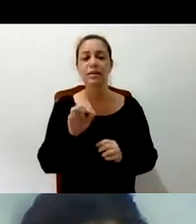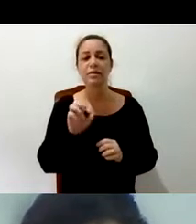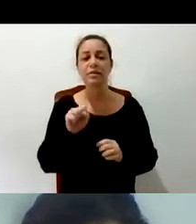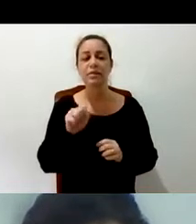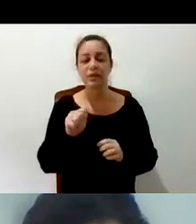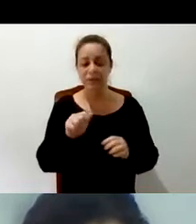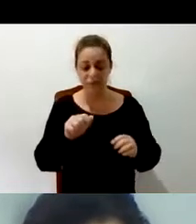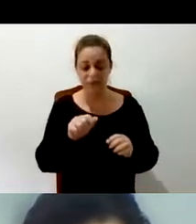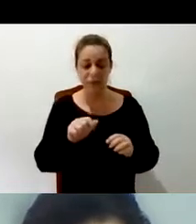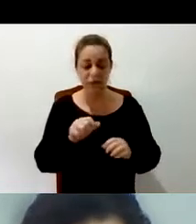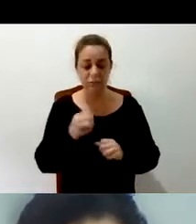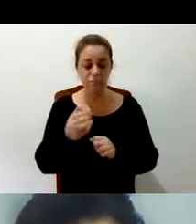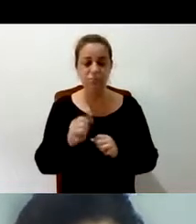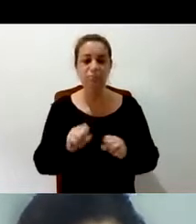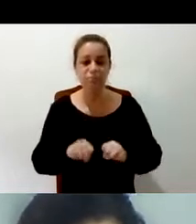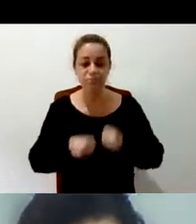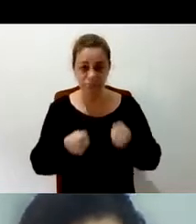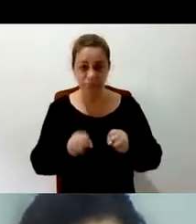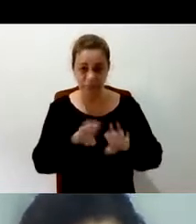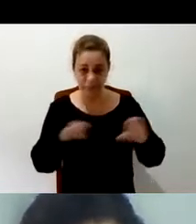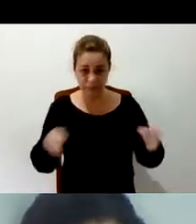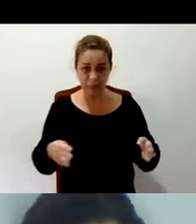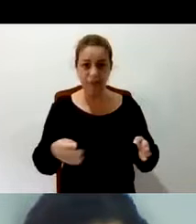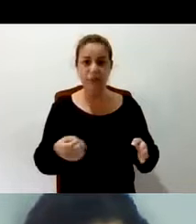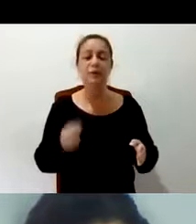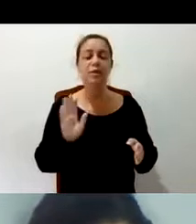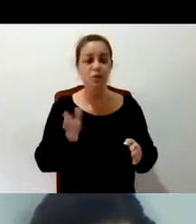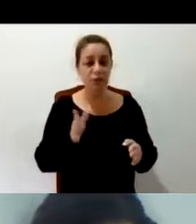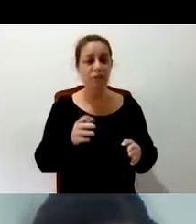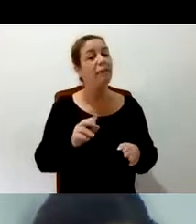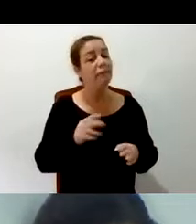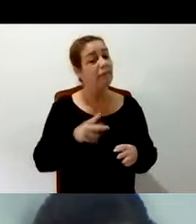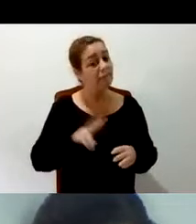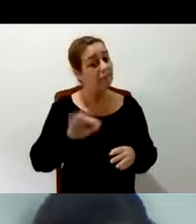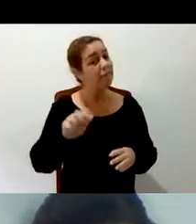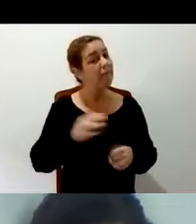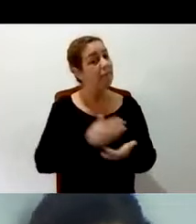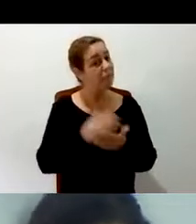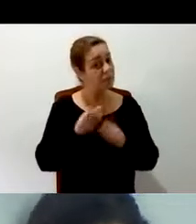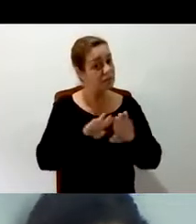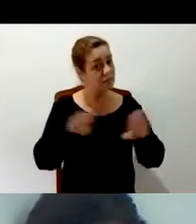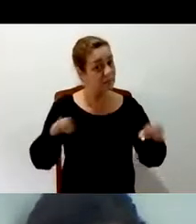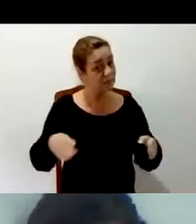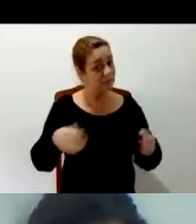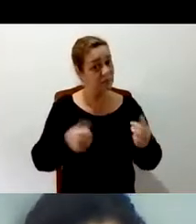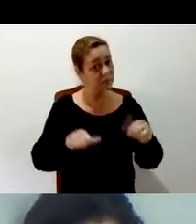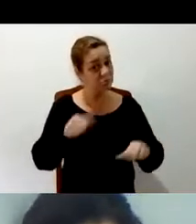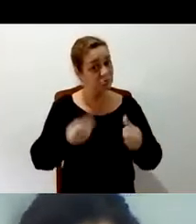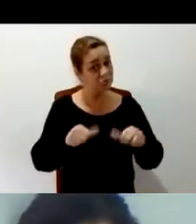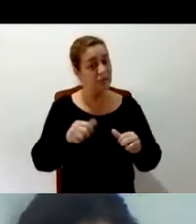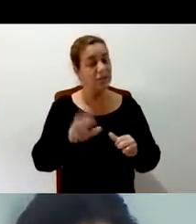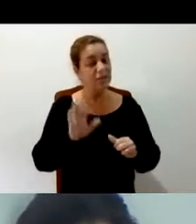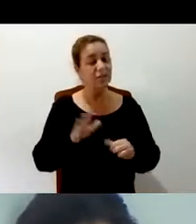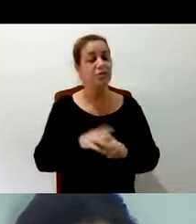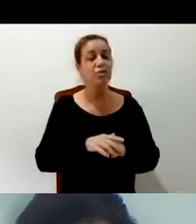esse ano, né? Mas a gente já percebe dessas alunas aqui, né? Sem cortar sua pergunta aí, Antônio, que elas tiveram um avanço,